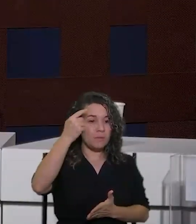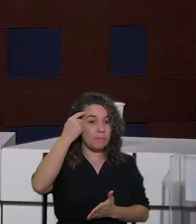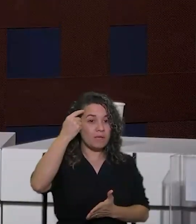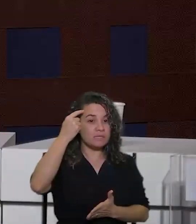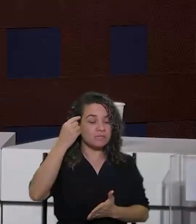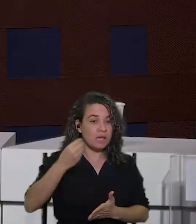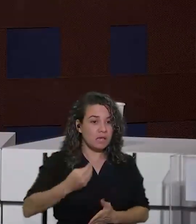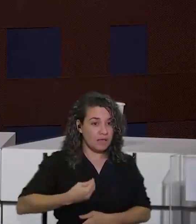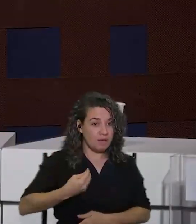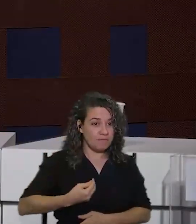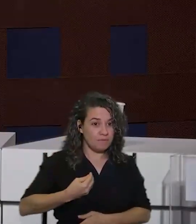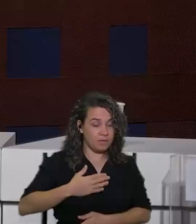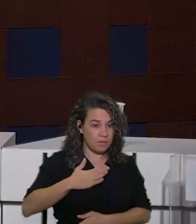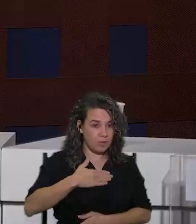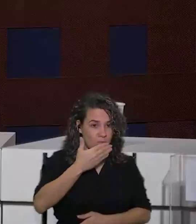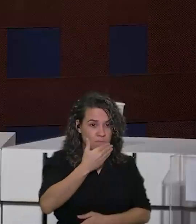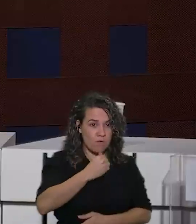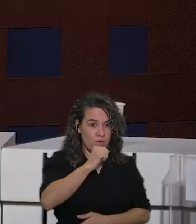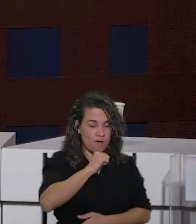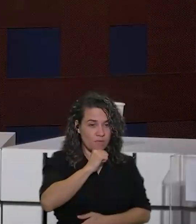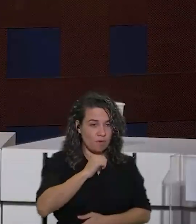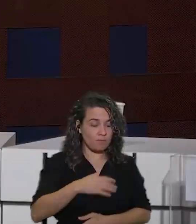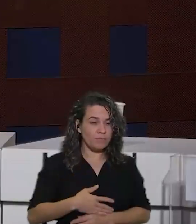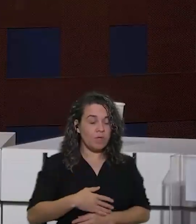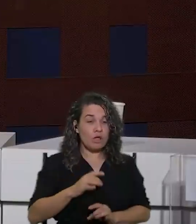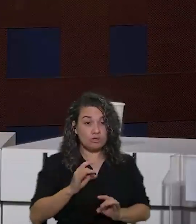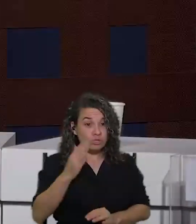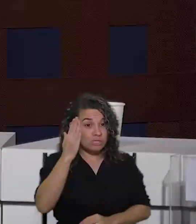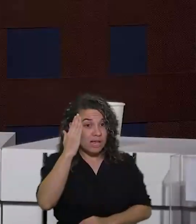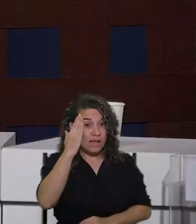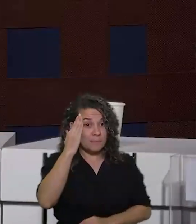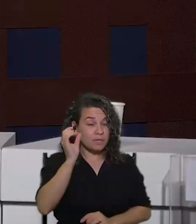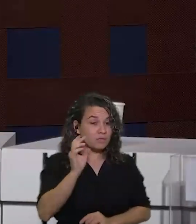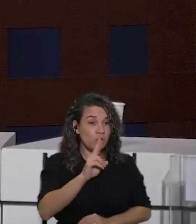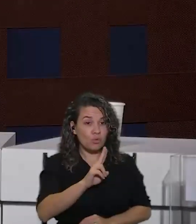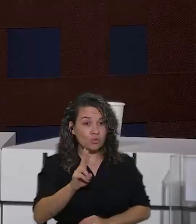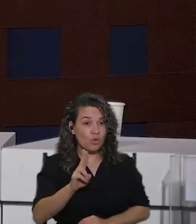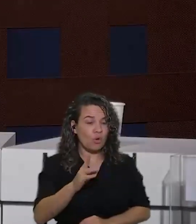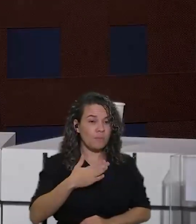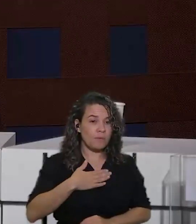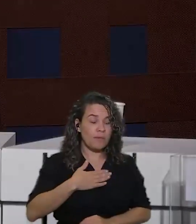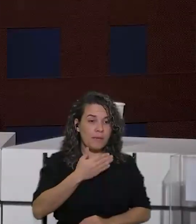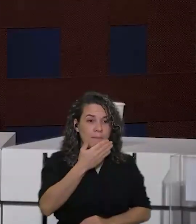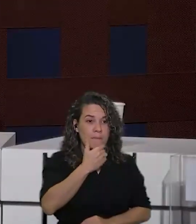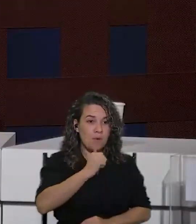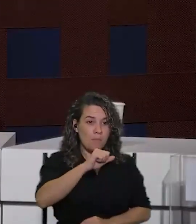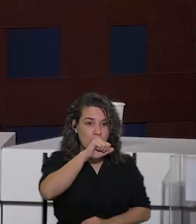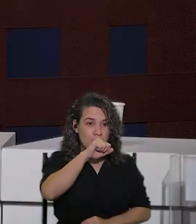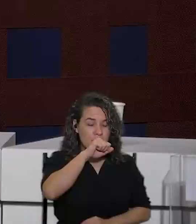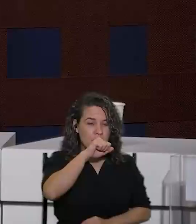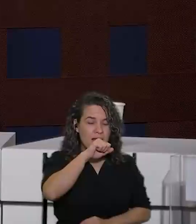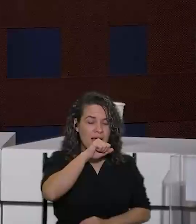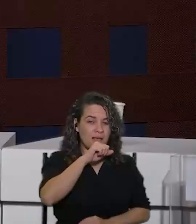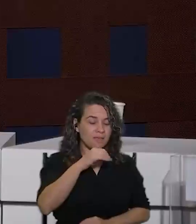de fato, a gente só sabia o nome, e o meu pai, ainda criança de colo, voltou para o sertão da Paraíba com a mãe dele, e não tínhamos laços com